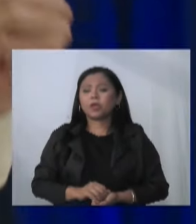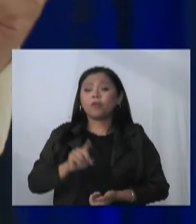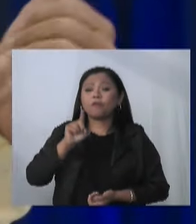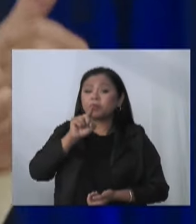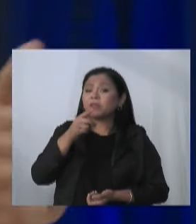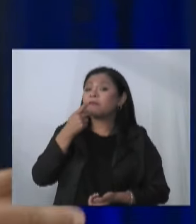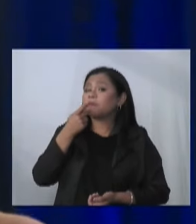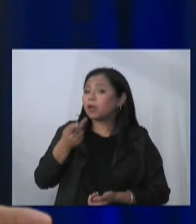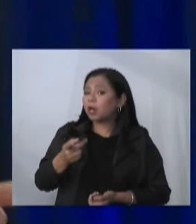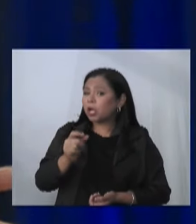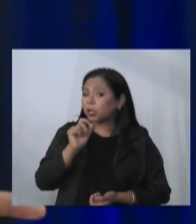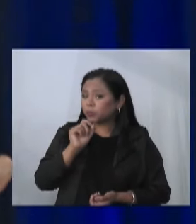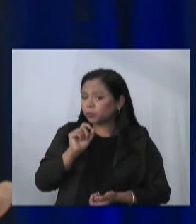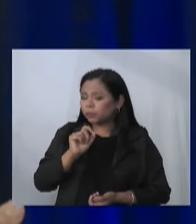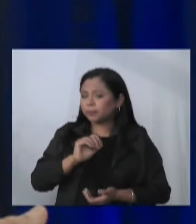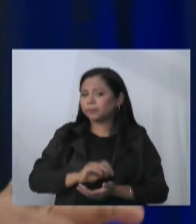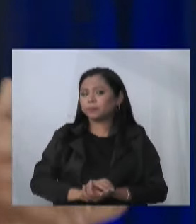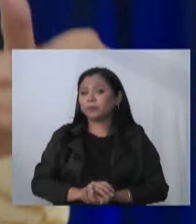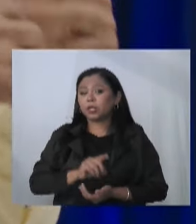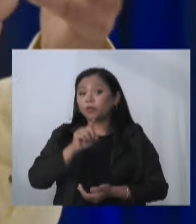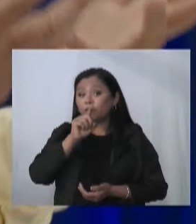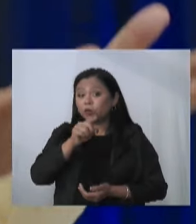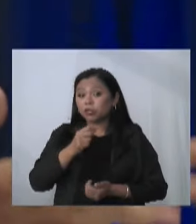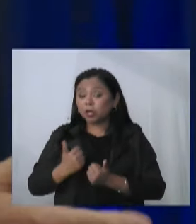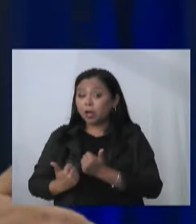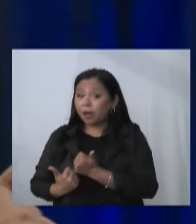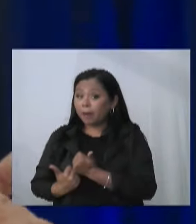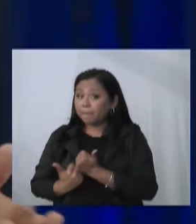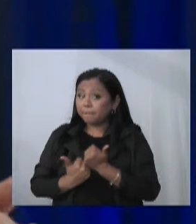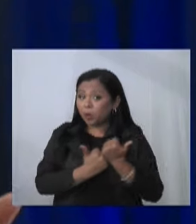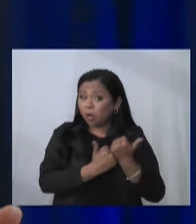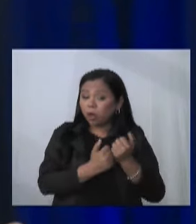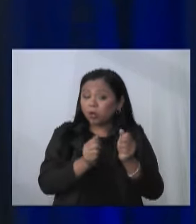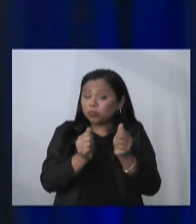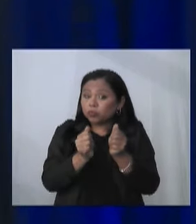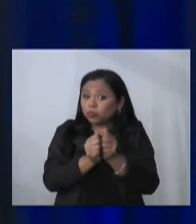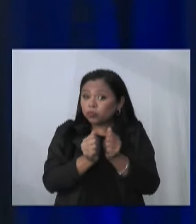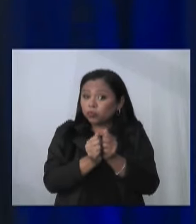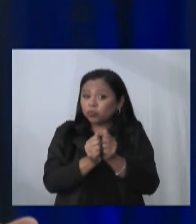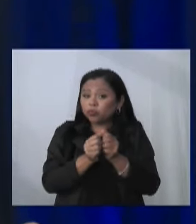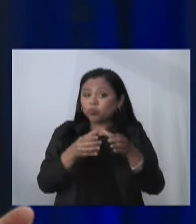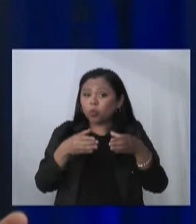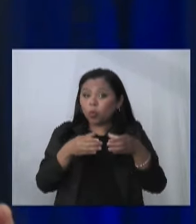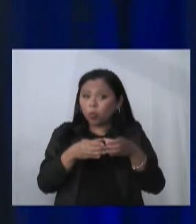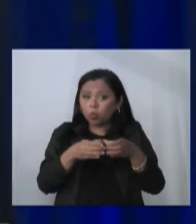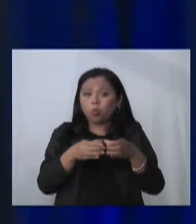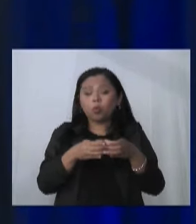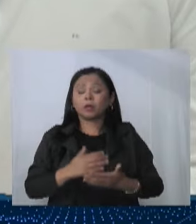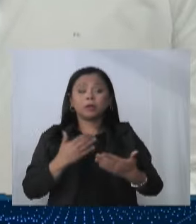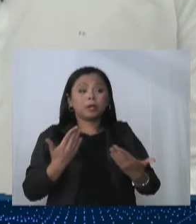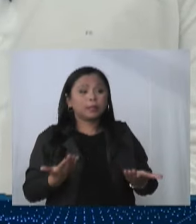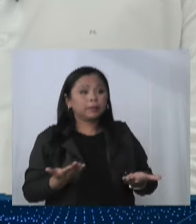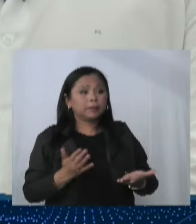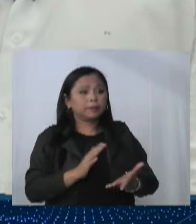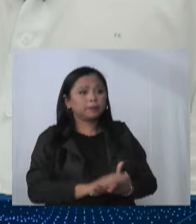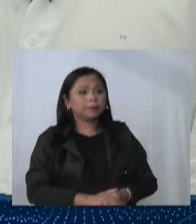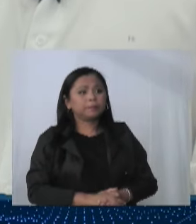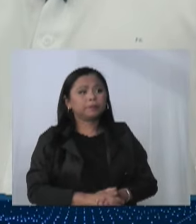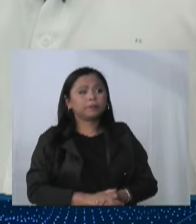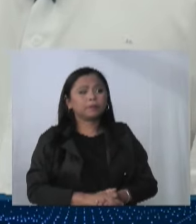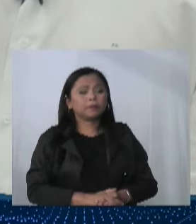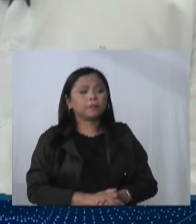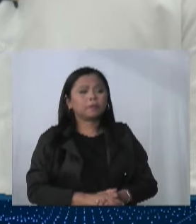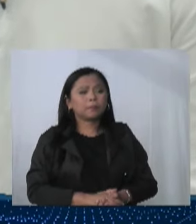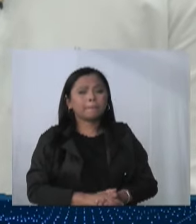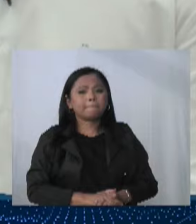dizendo que iria contribuir mais os demais colegas com o transporte coletivo de Teresina. Quando nós